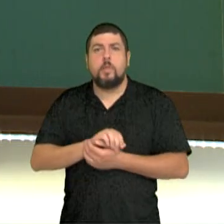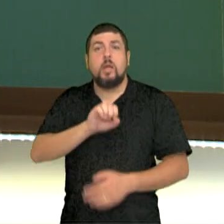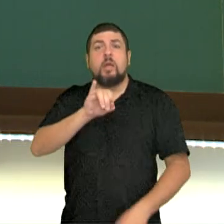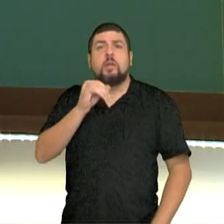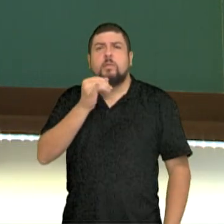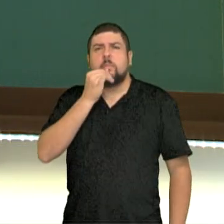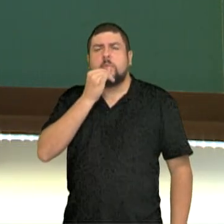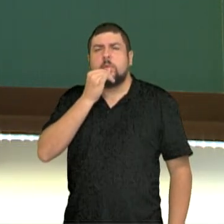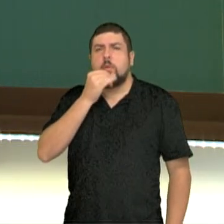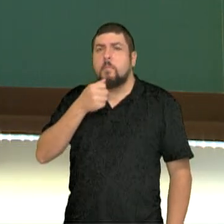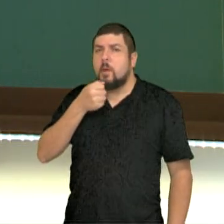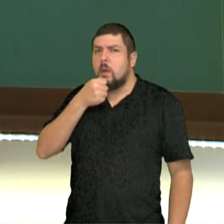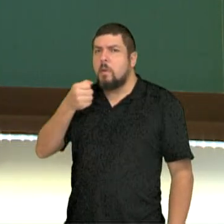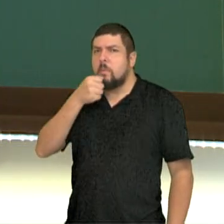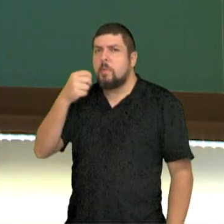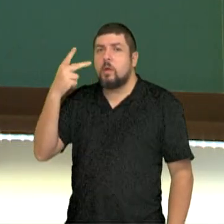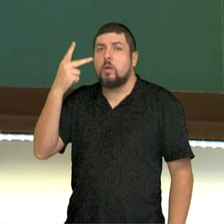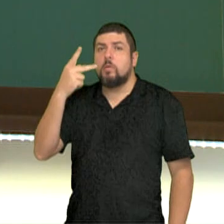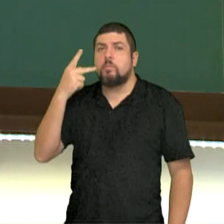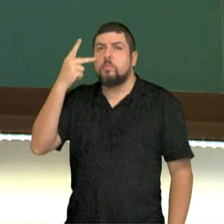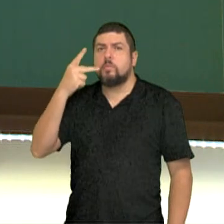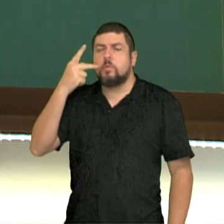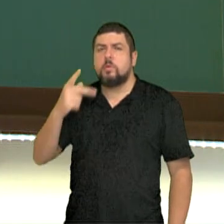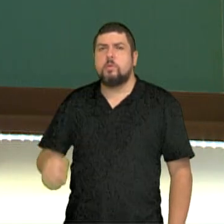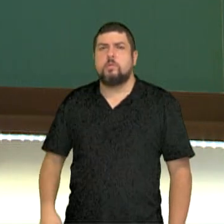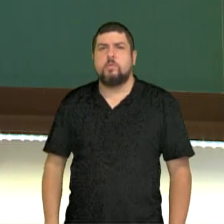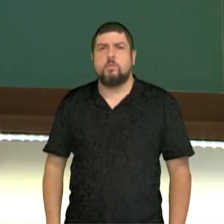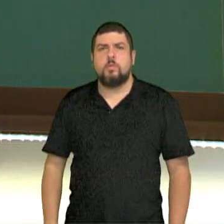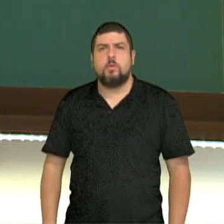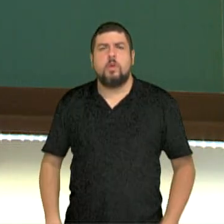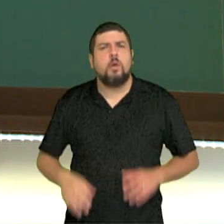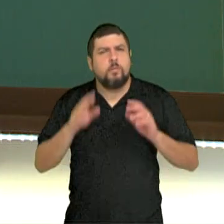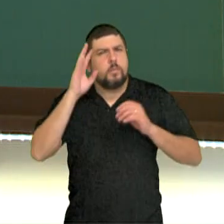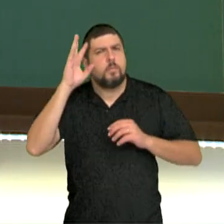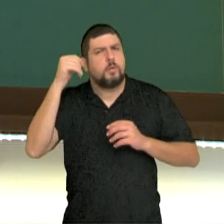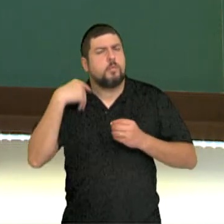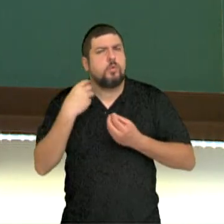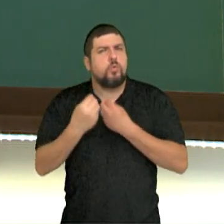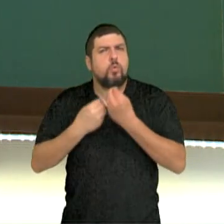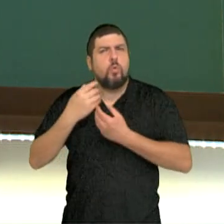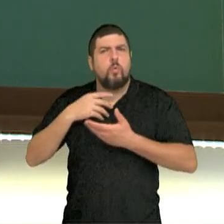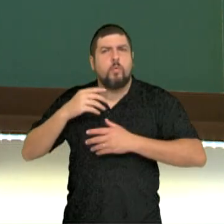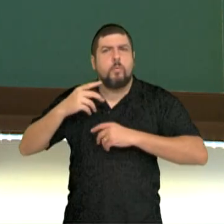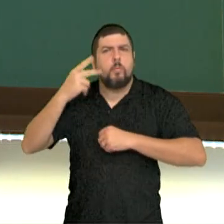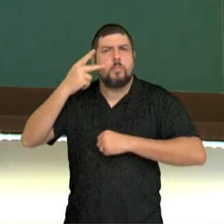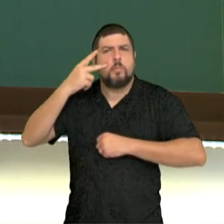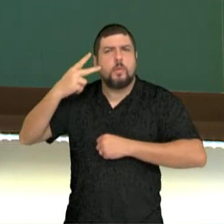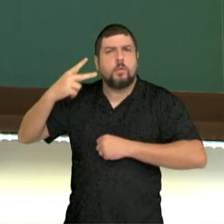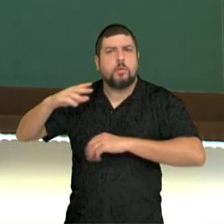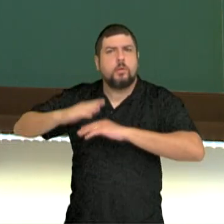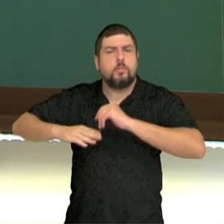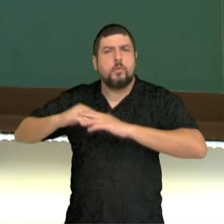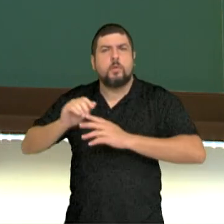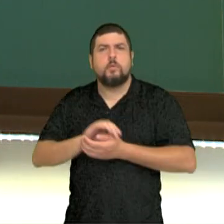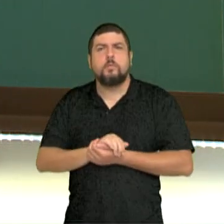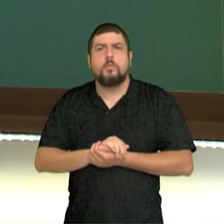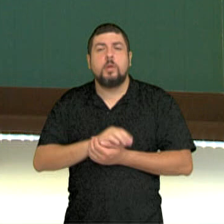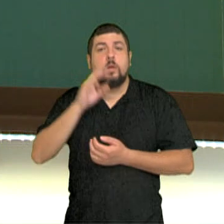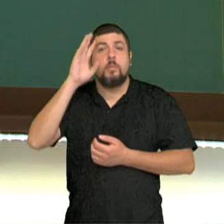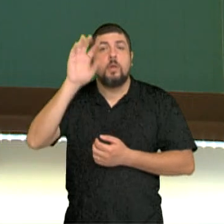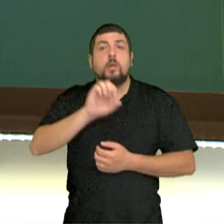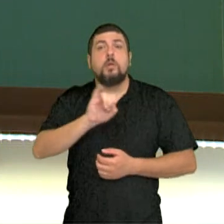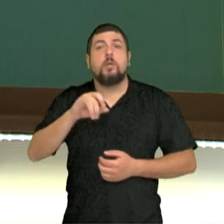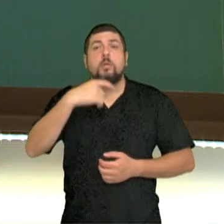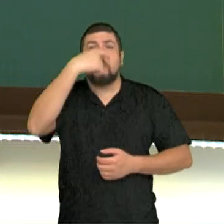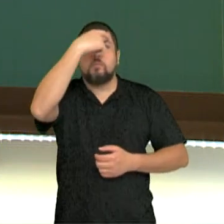político, teria ali perguntas relacionadas à atuação política dessa pessoa. Fosse uma entrevista comigo, uma professora,